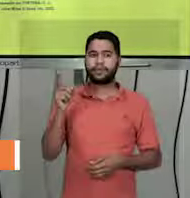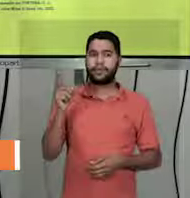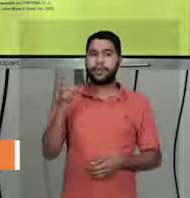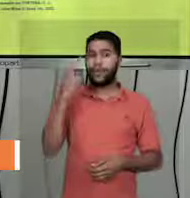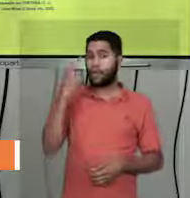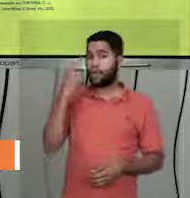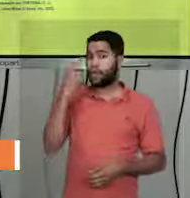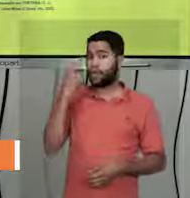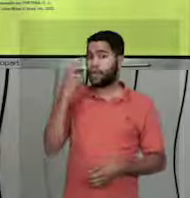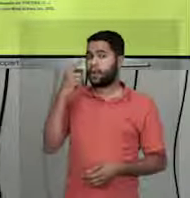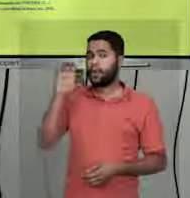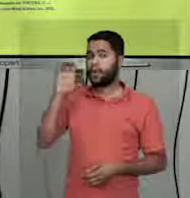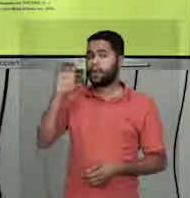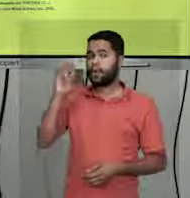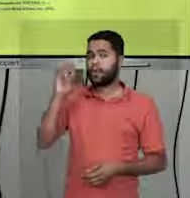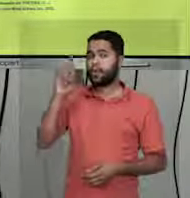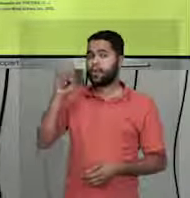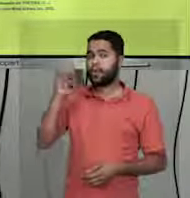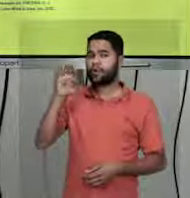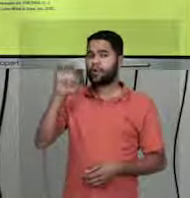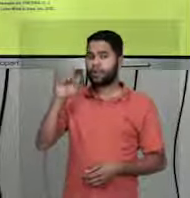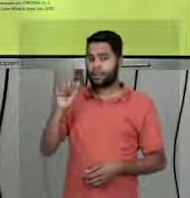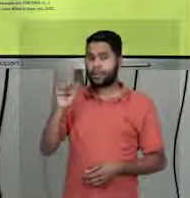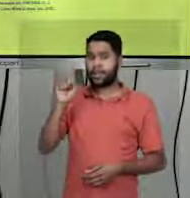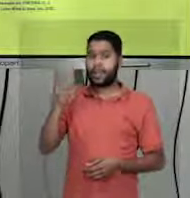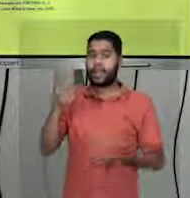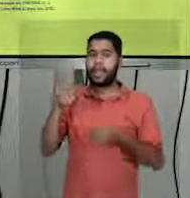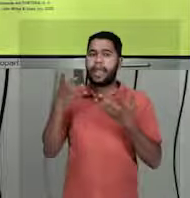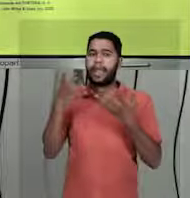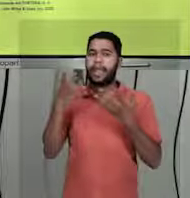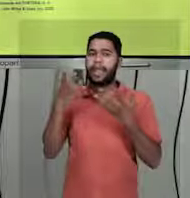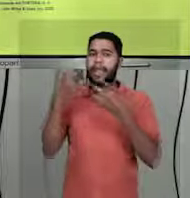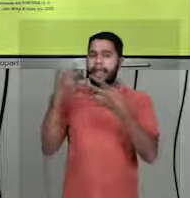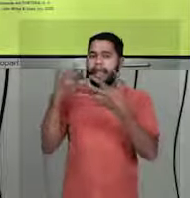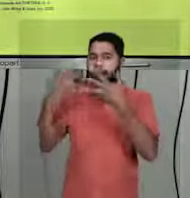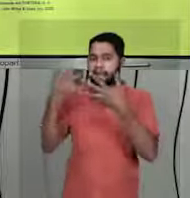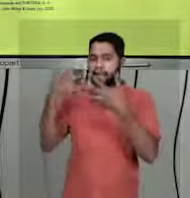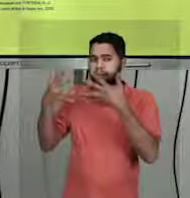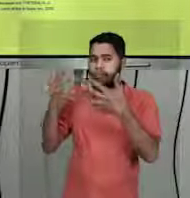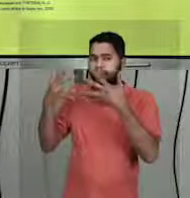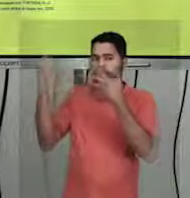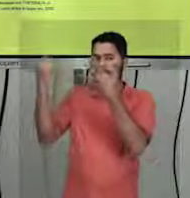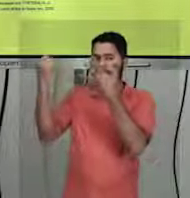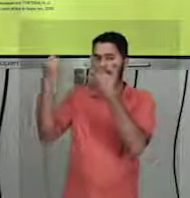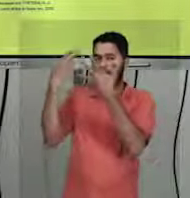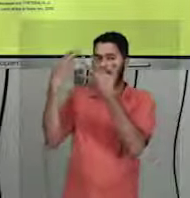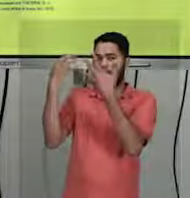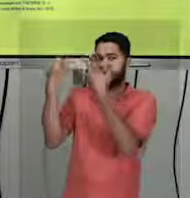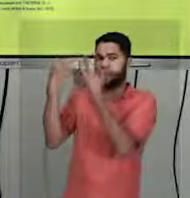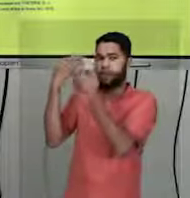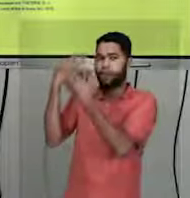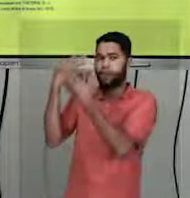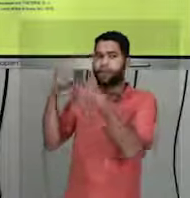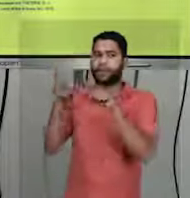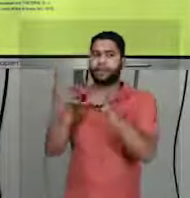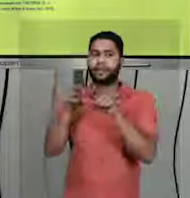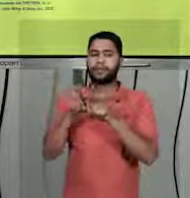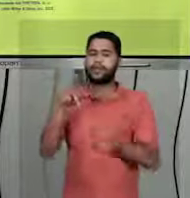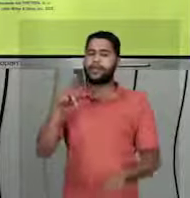córnea, que é transparente para que entre, né, os raios luminosos. Aqui a gente tem a